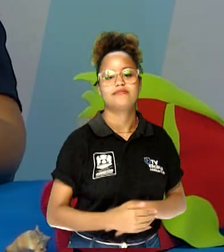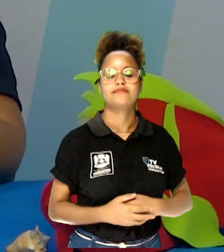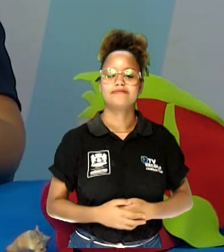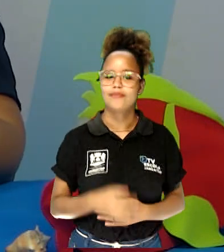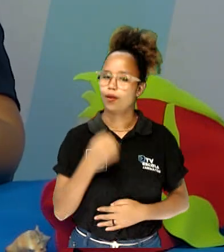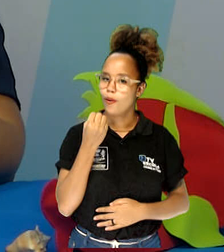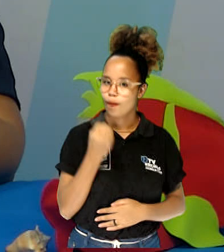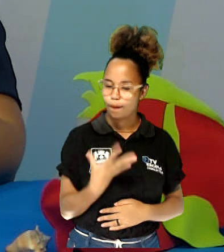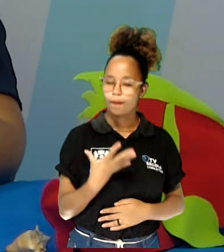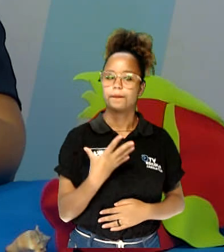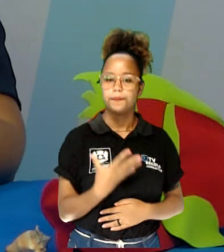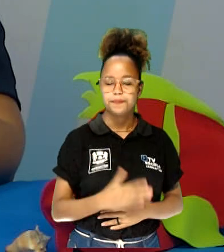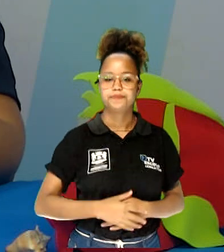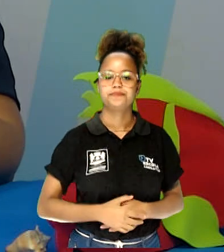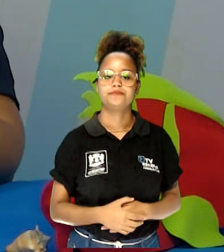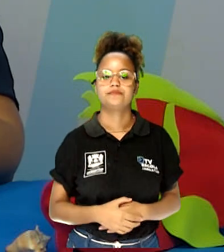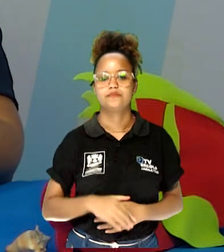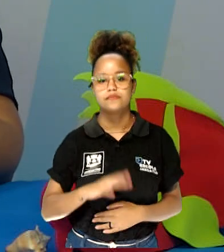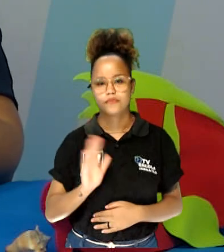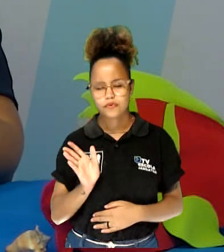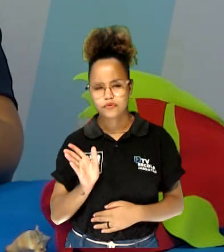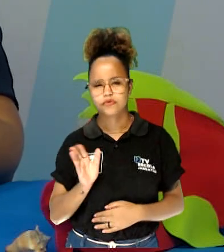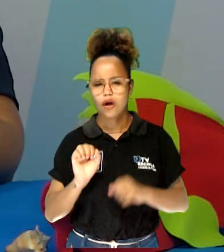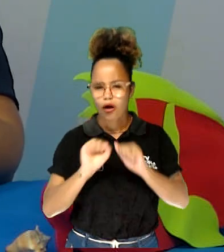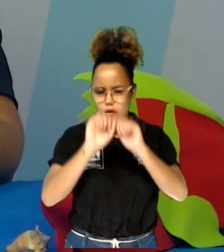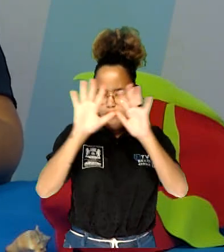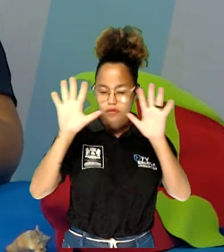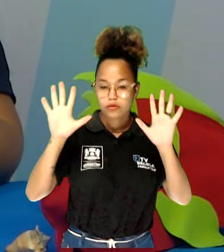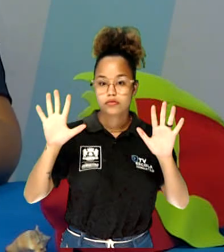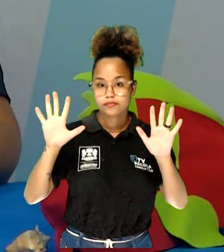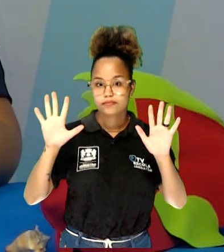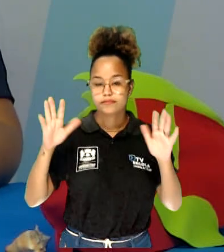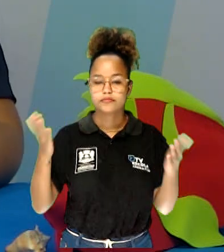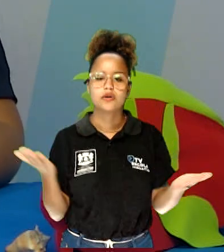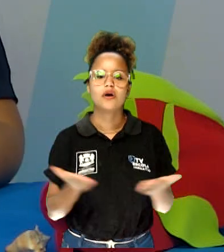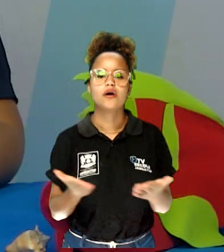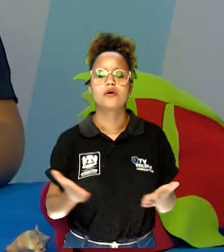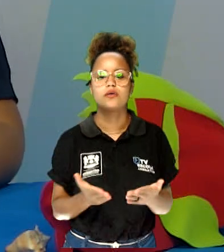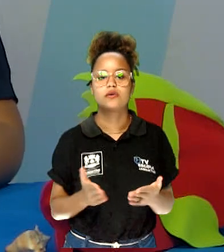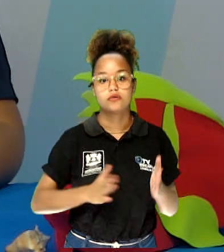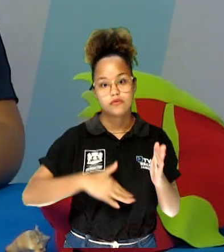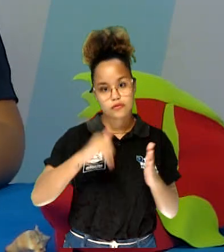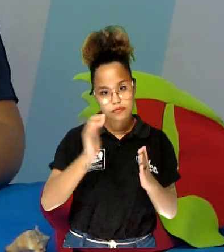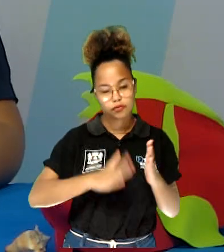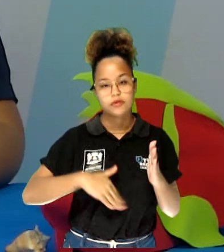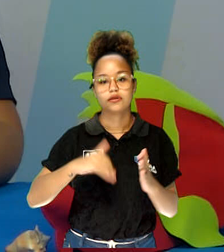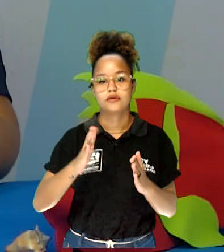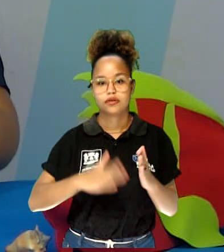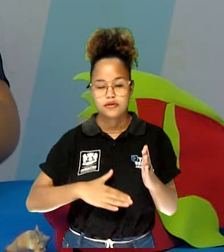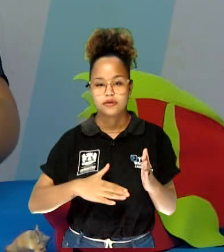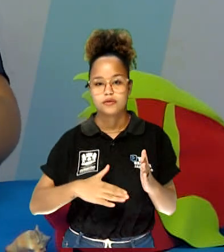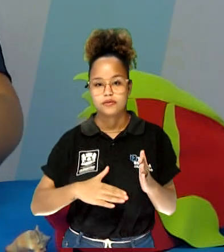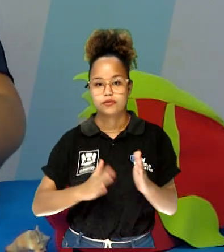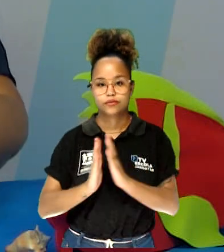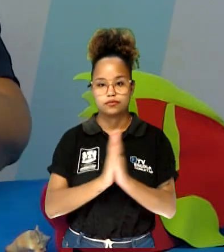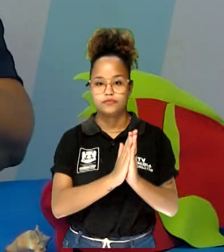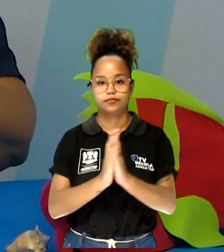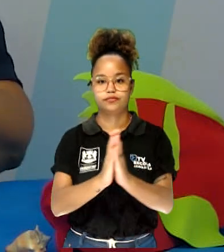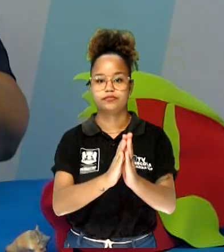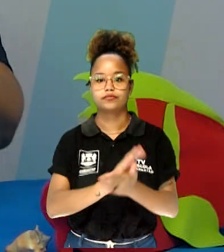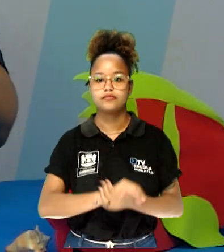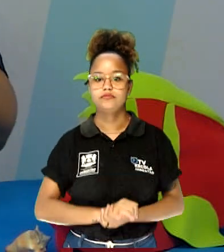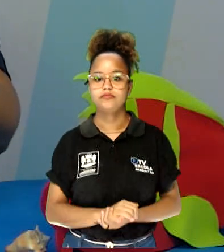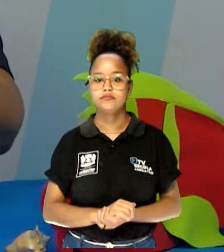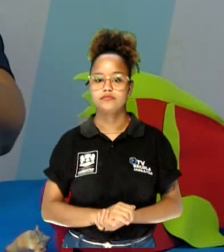Muito bem. Já está clarinho. Agora nós vamos pintar o tubarão. Vamos lá? Pega a